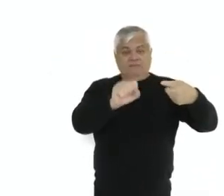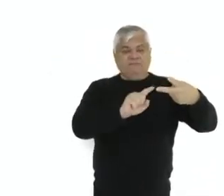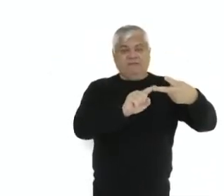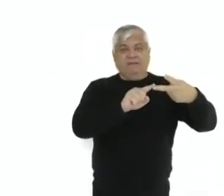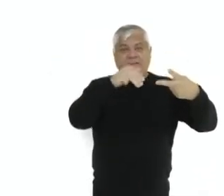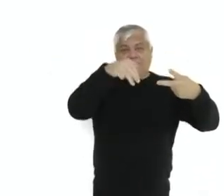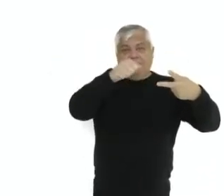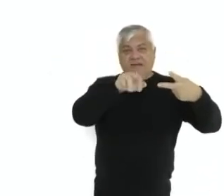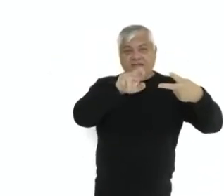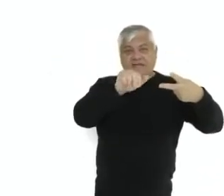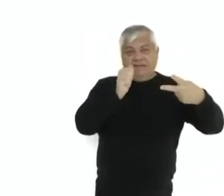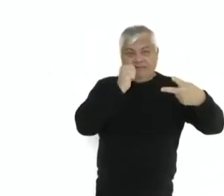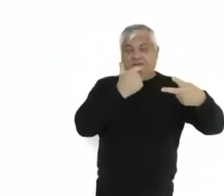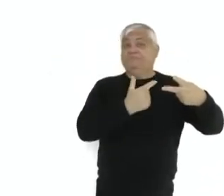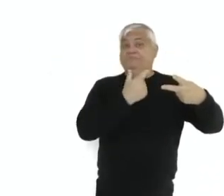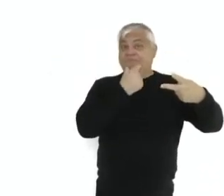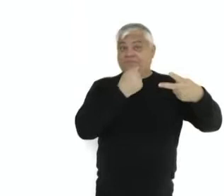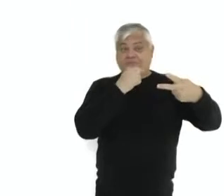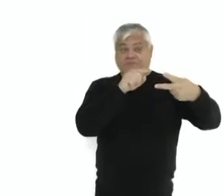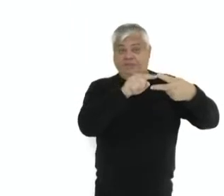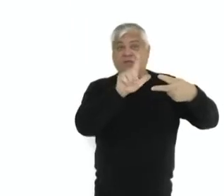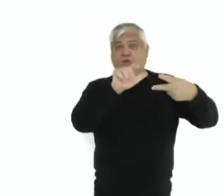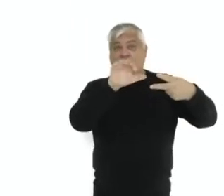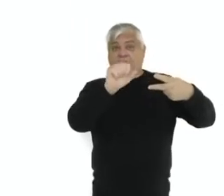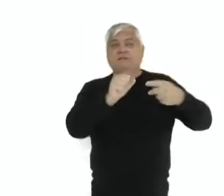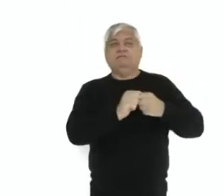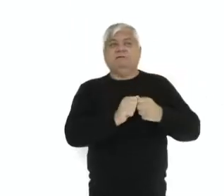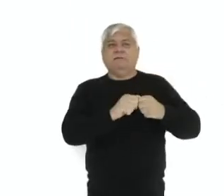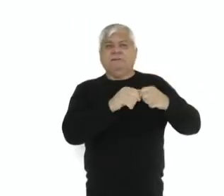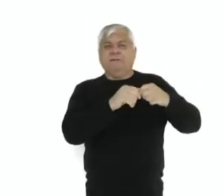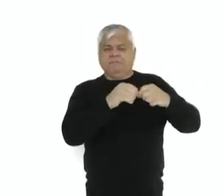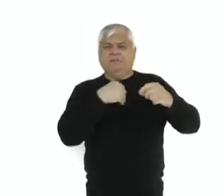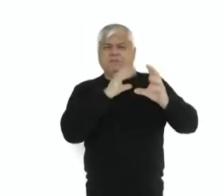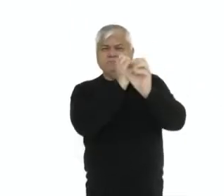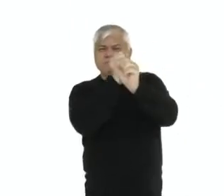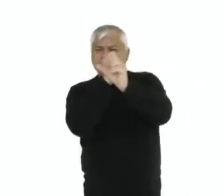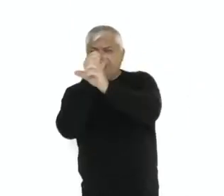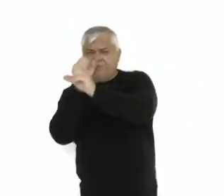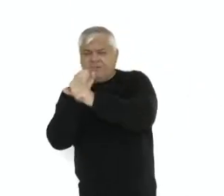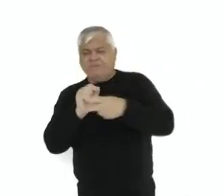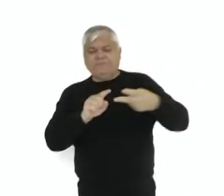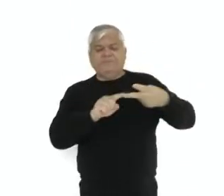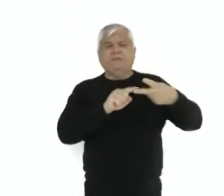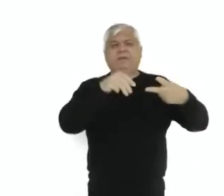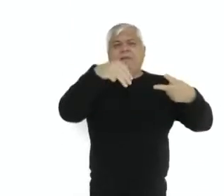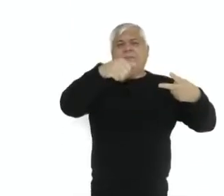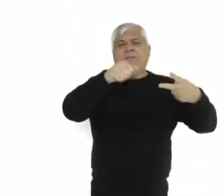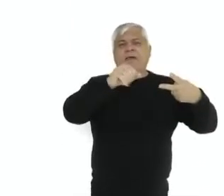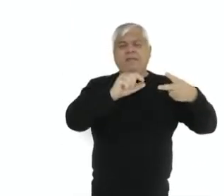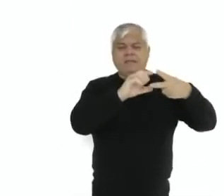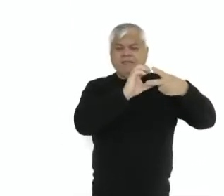Portuguesa. Então, o Lucas teve essas notas aqui. E Mariana teve essas notas aqui.